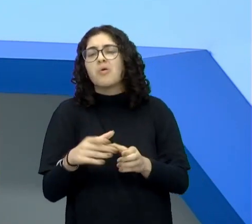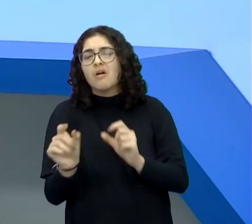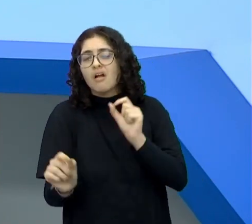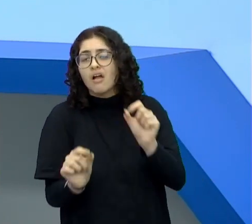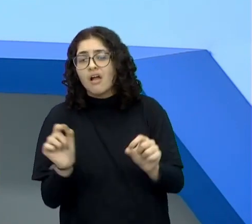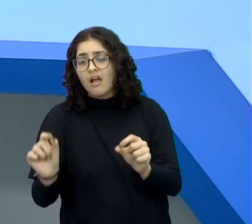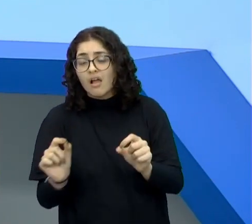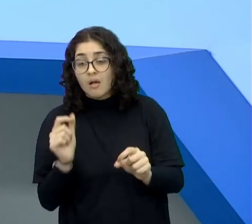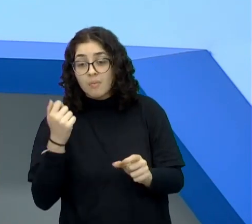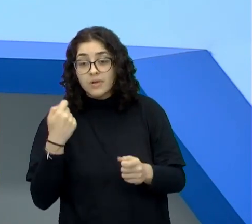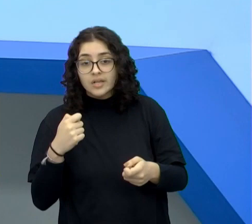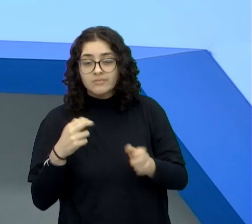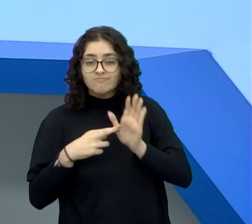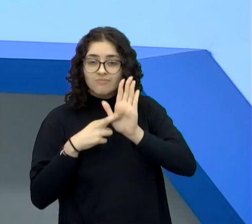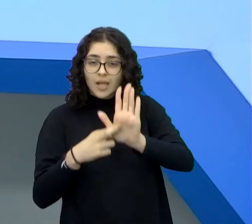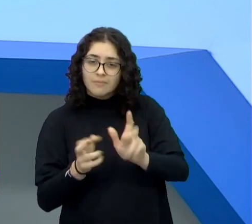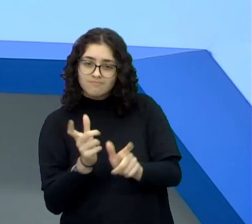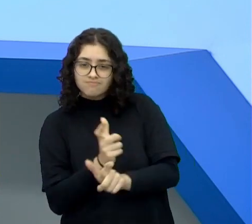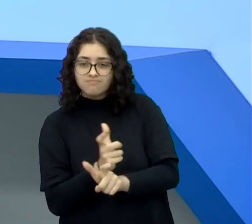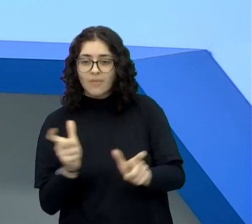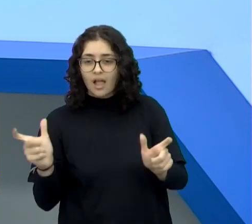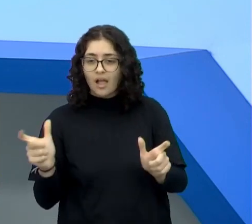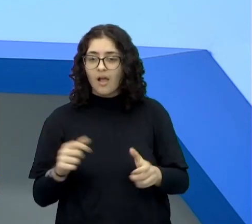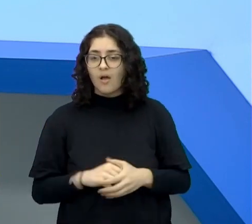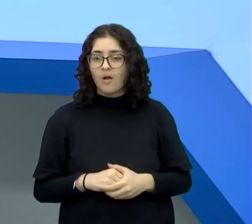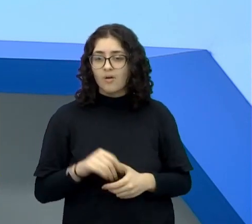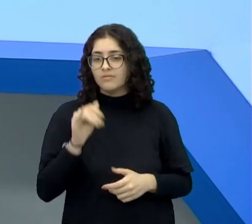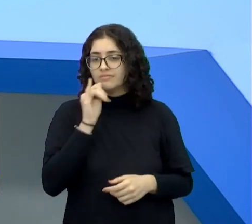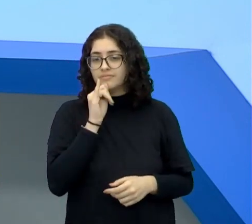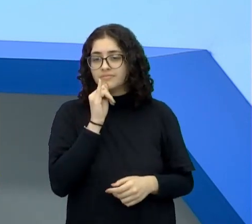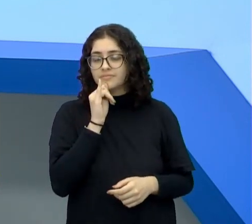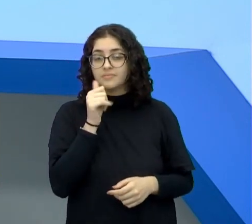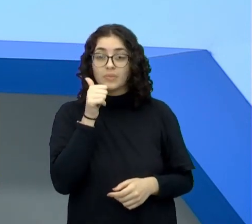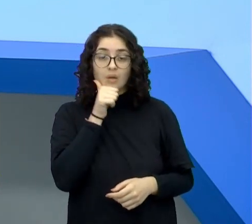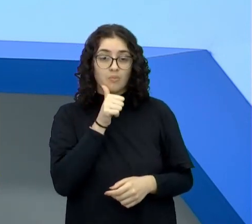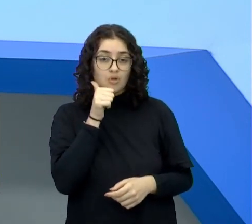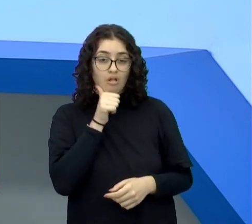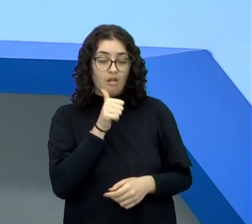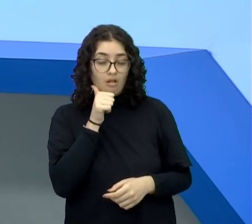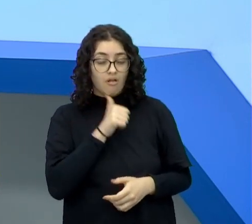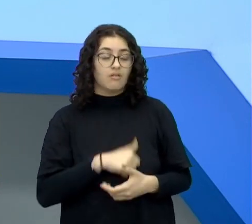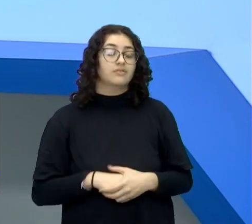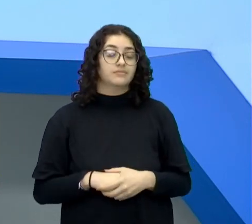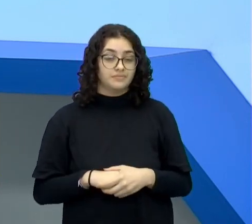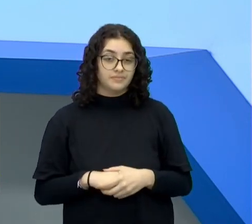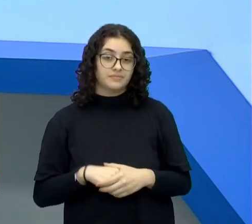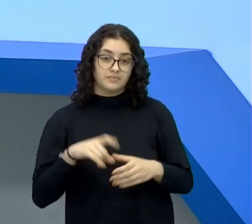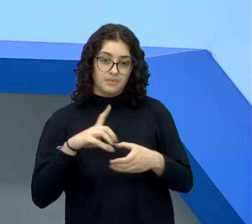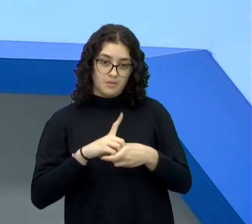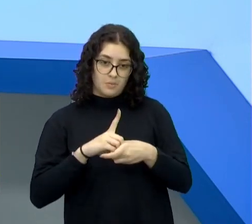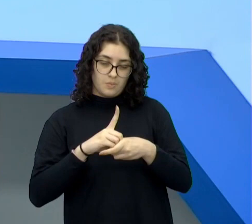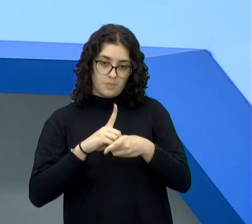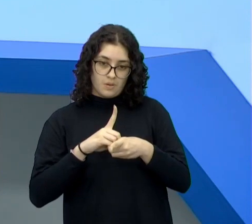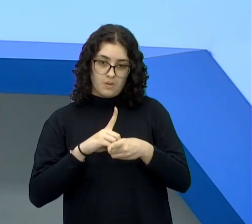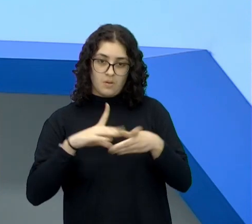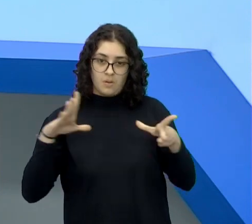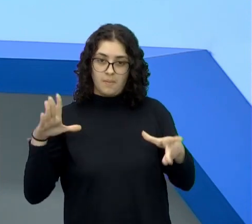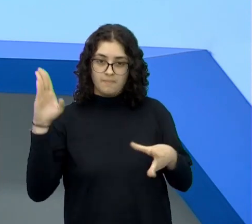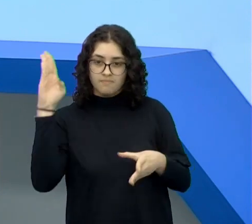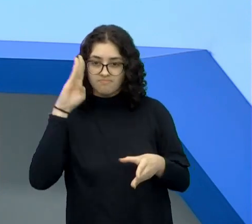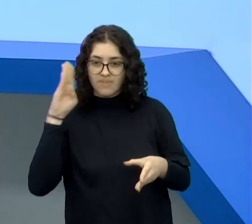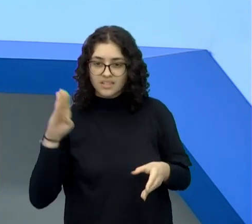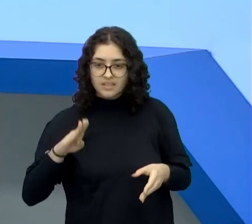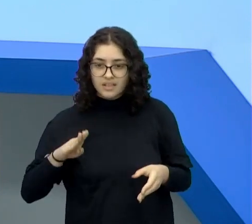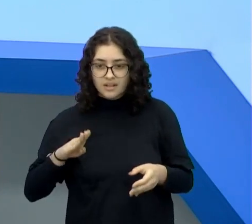que podem ter uma maior representatividade? A gente pode falar, por exemplo, as mulheres, que na democracia, né,